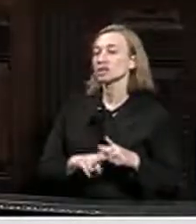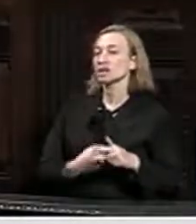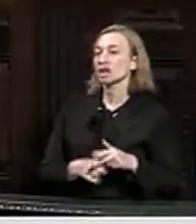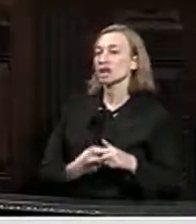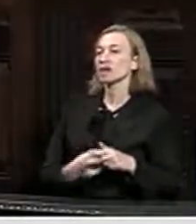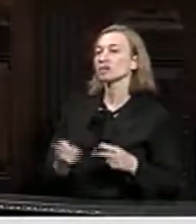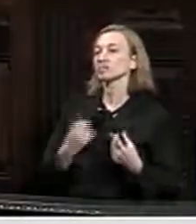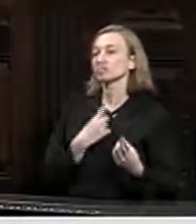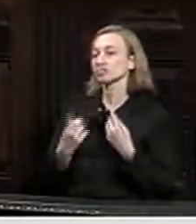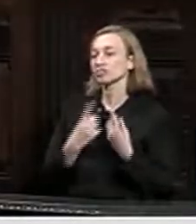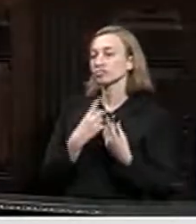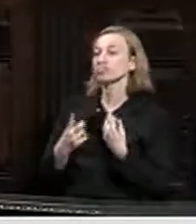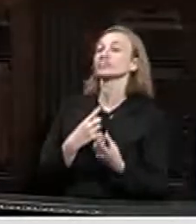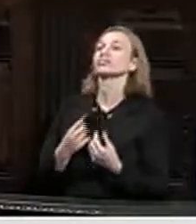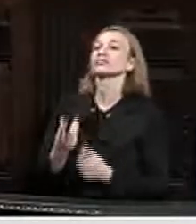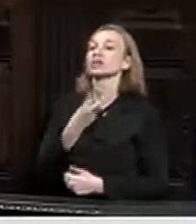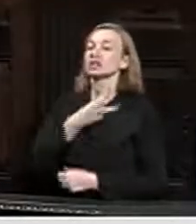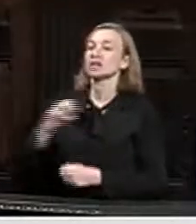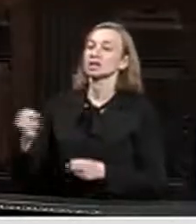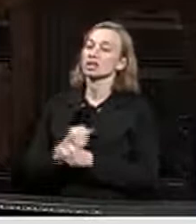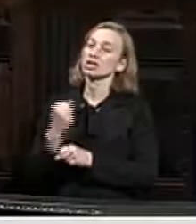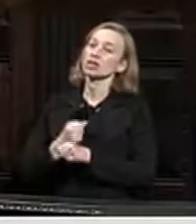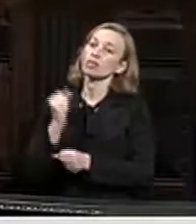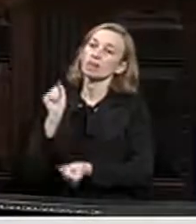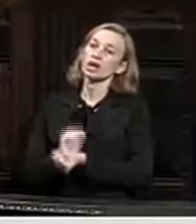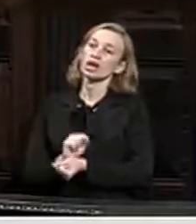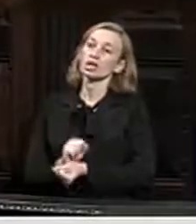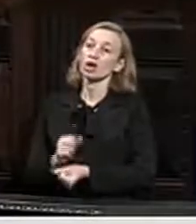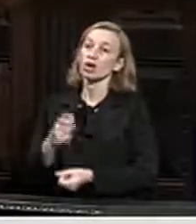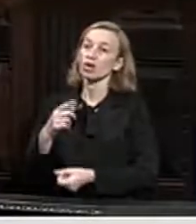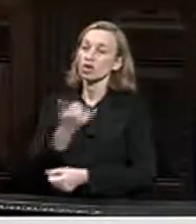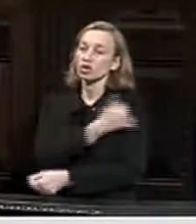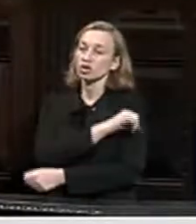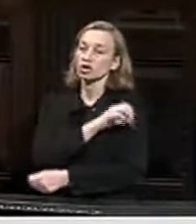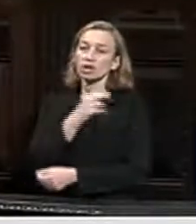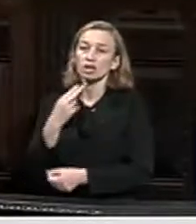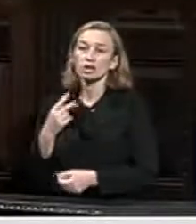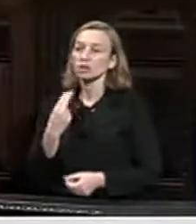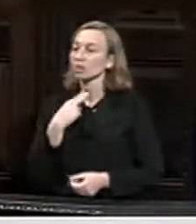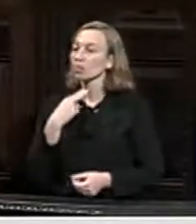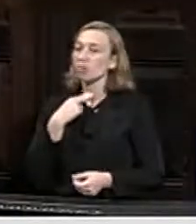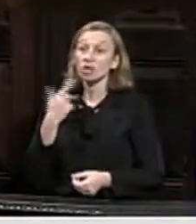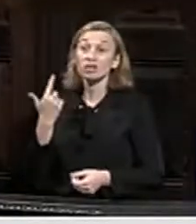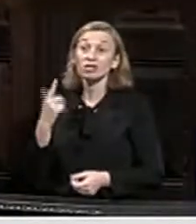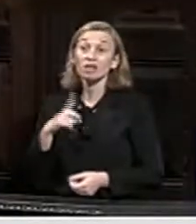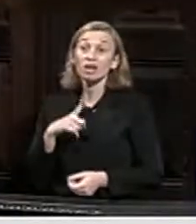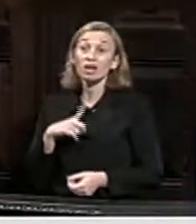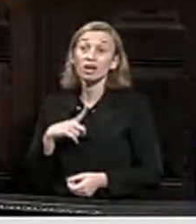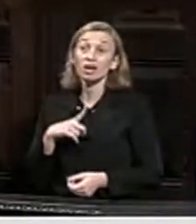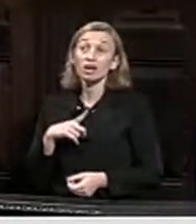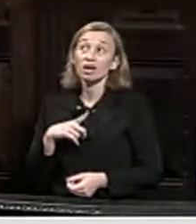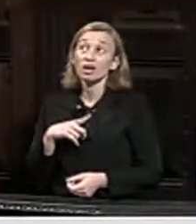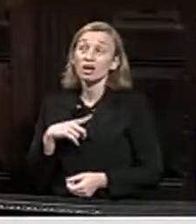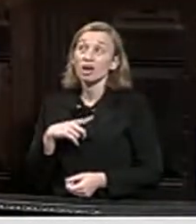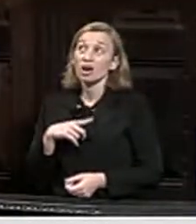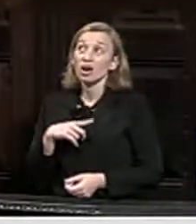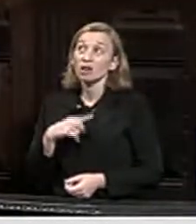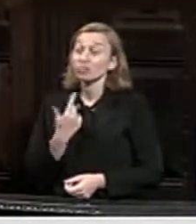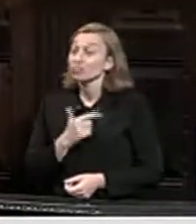a trabalhar nessas 300 frentes de obra. O Rio de Janeiro não pode ter mais nenhuma outra frente de obra, senhor presidente. O prefeito que